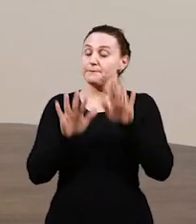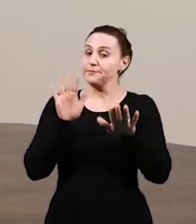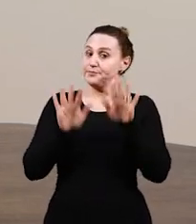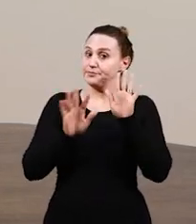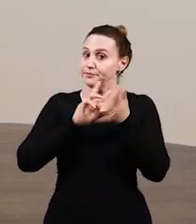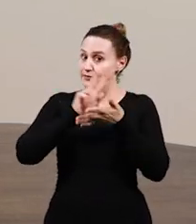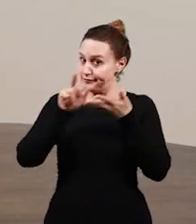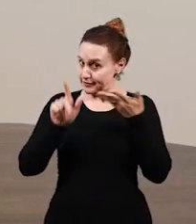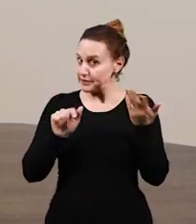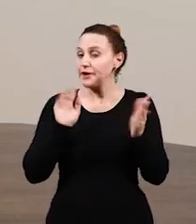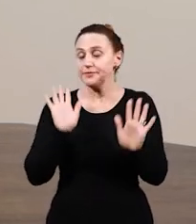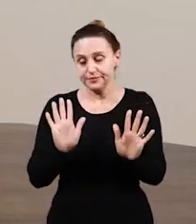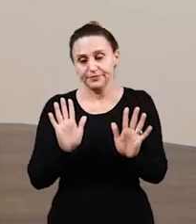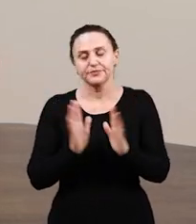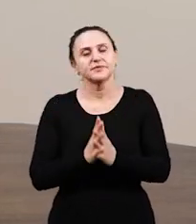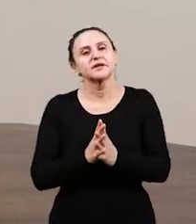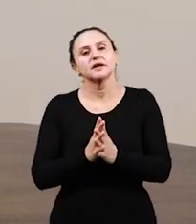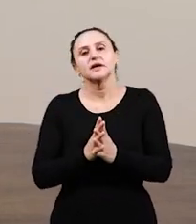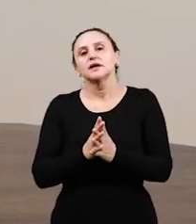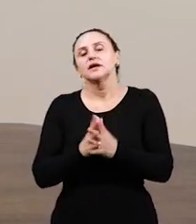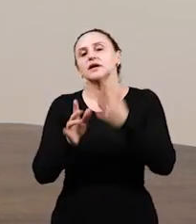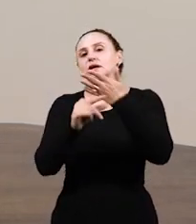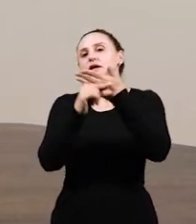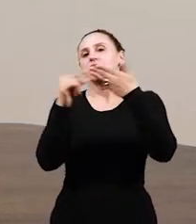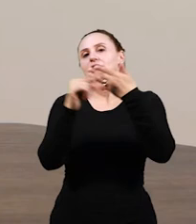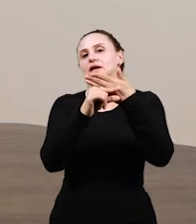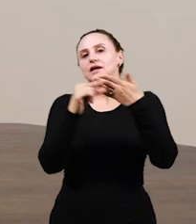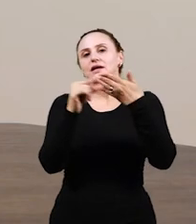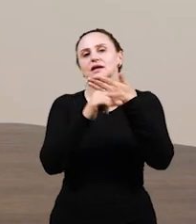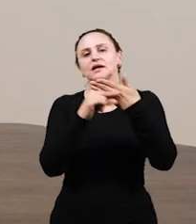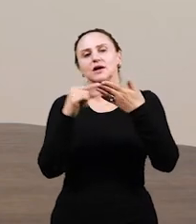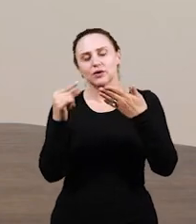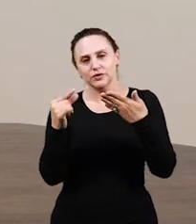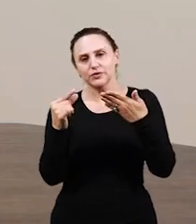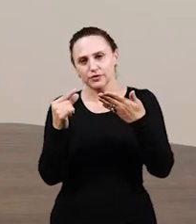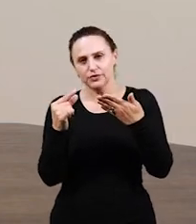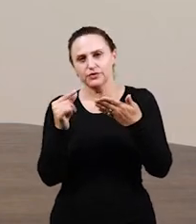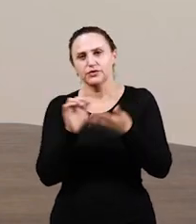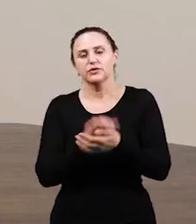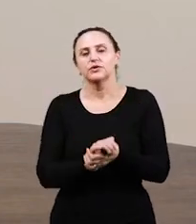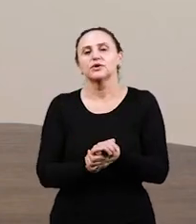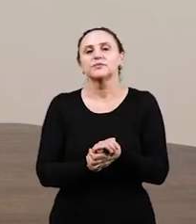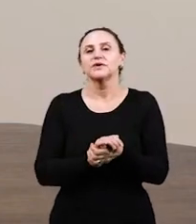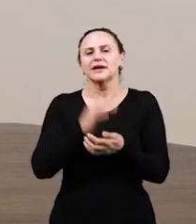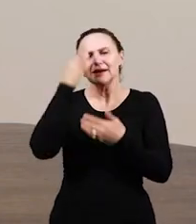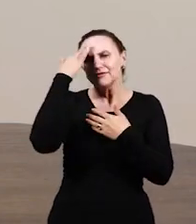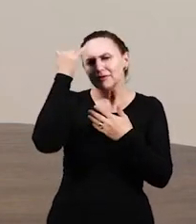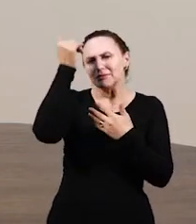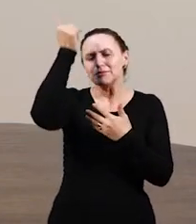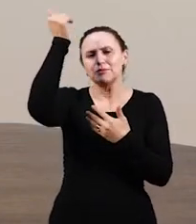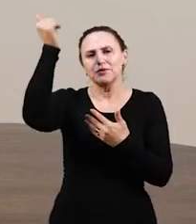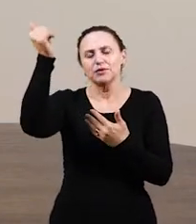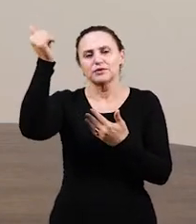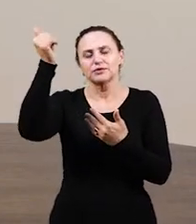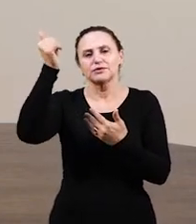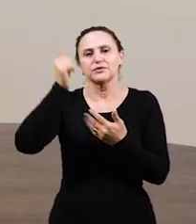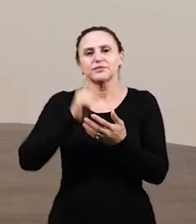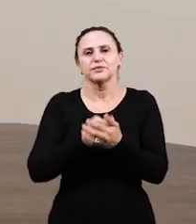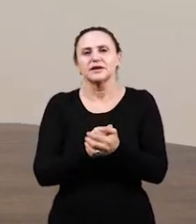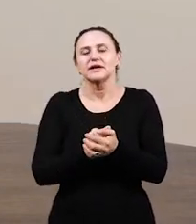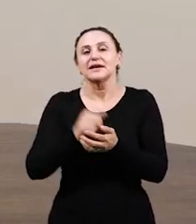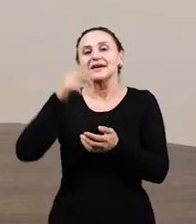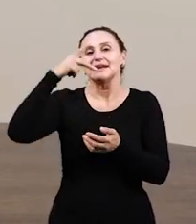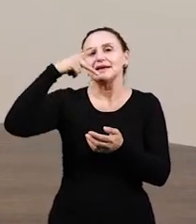como eu como eu disse né o Yakult som é um dos grandes nomes do Círculo linguístico de Praga e eu